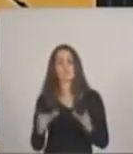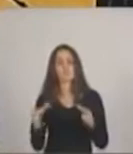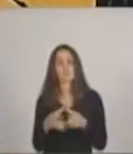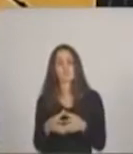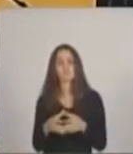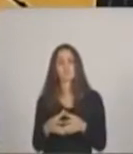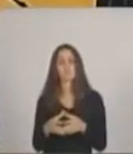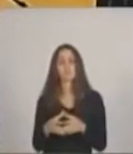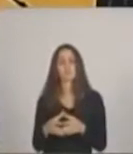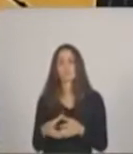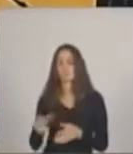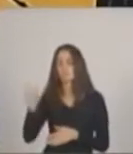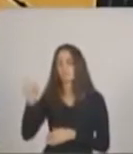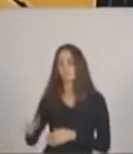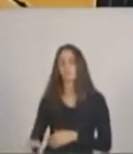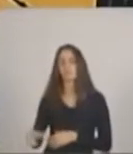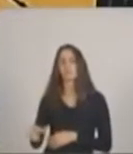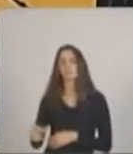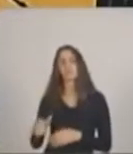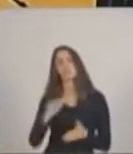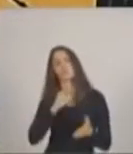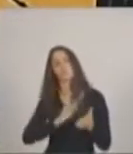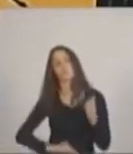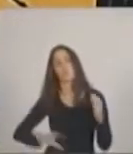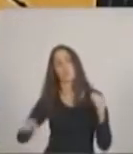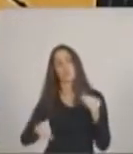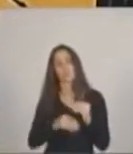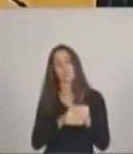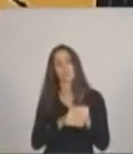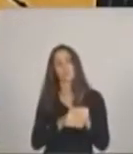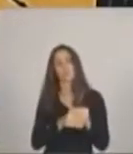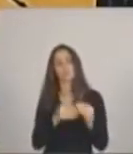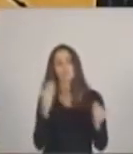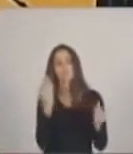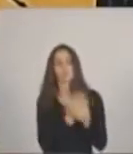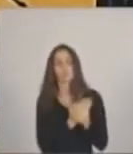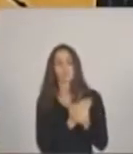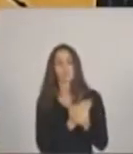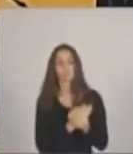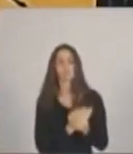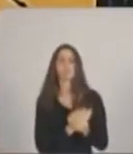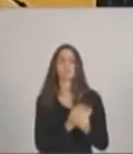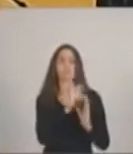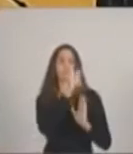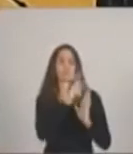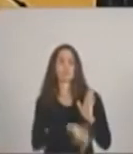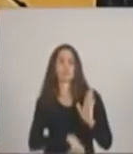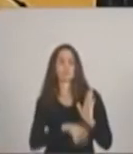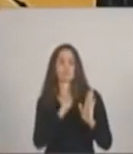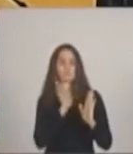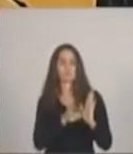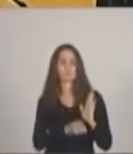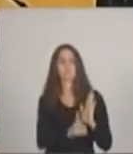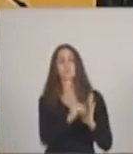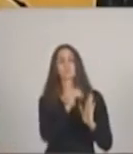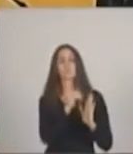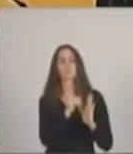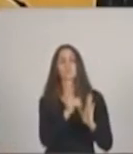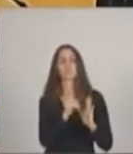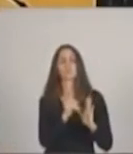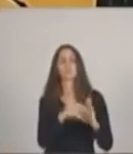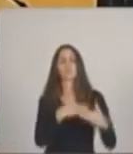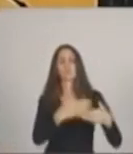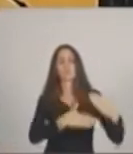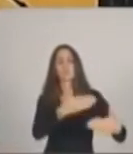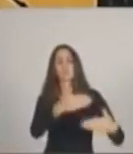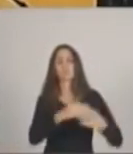Marcelo, muito gentilmente, retirou o anexo, então, dos autos. Agora, o projeto ficou totalmente tramitável